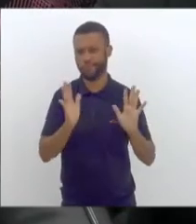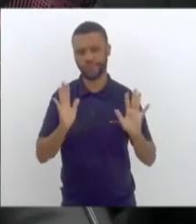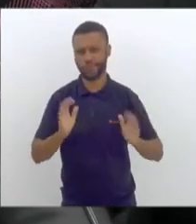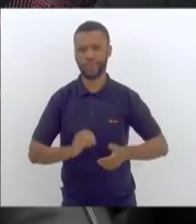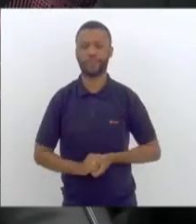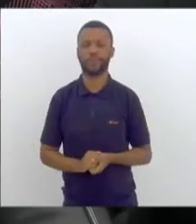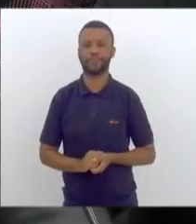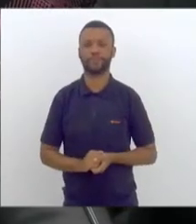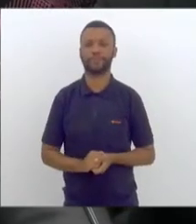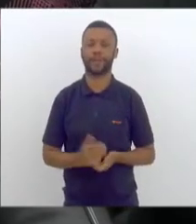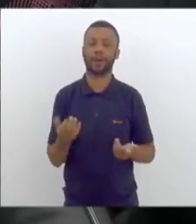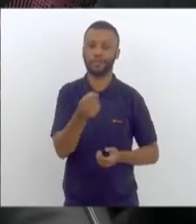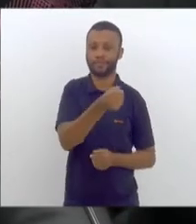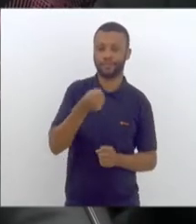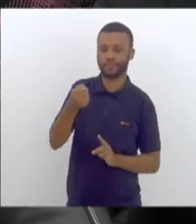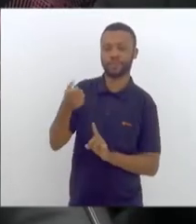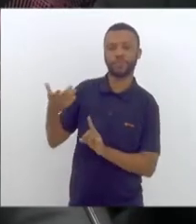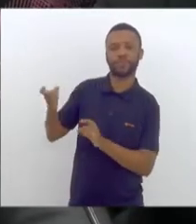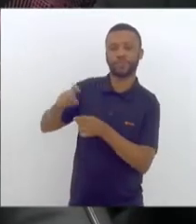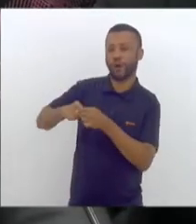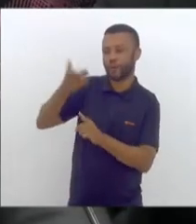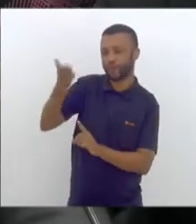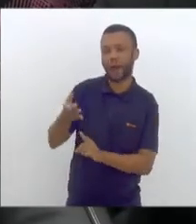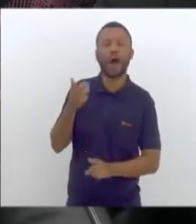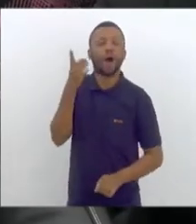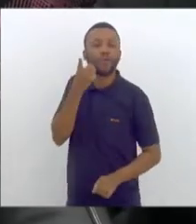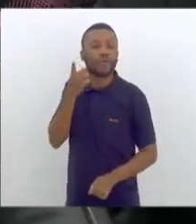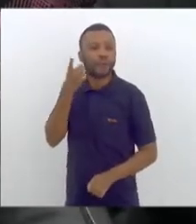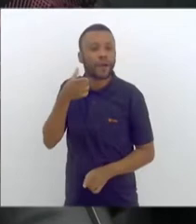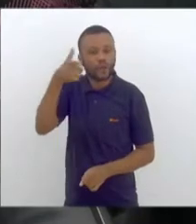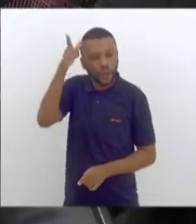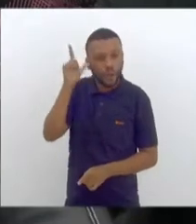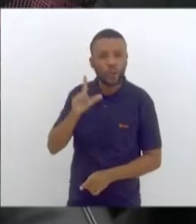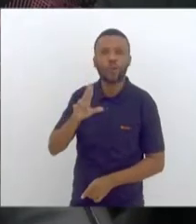Enfim passar a palavra de volta aí a vossa excelência